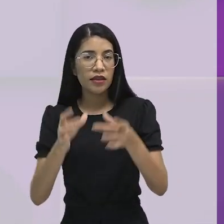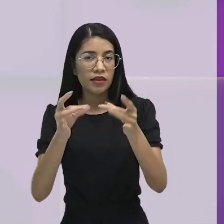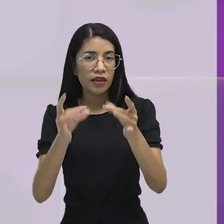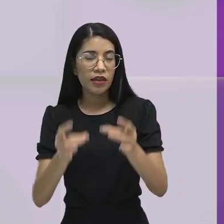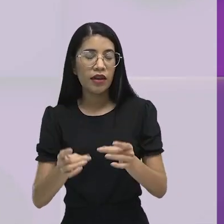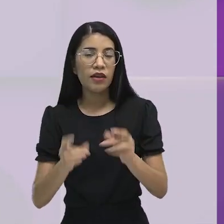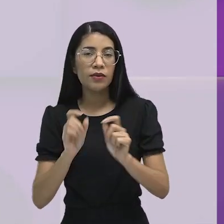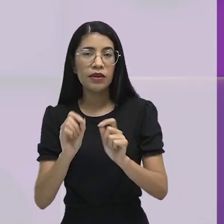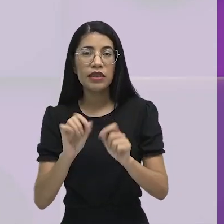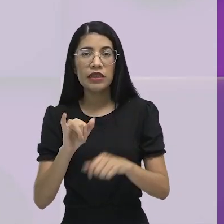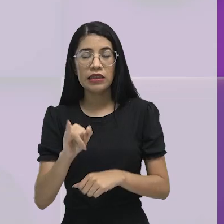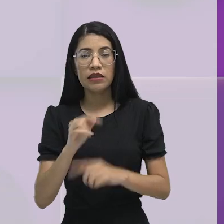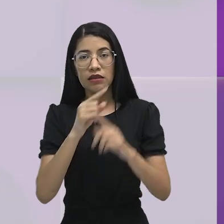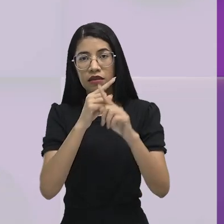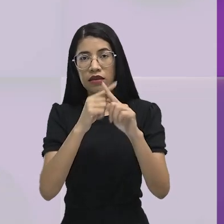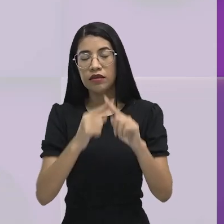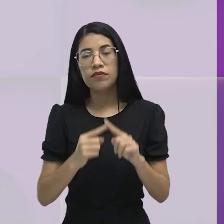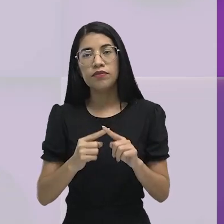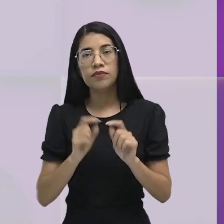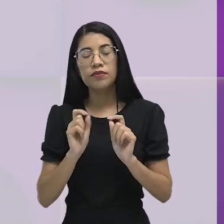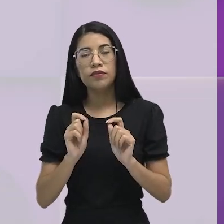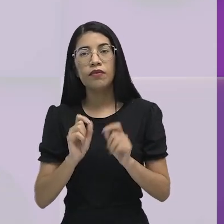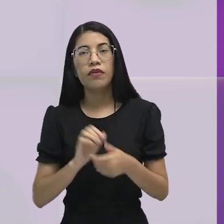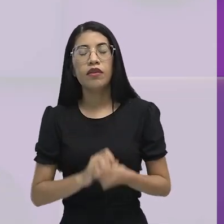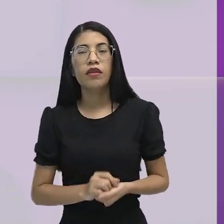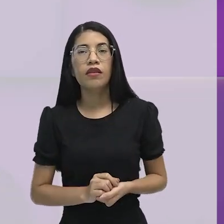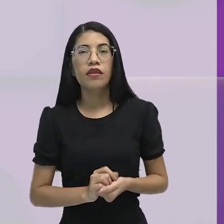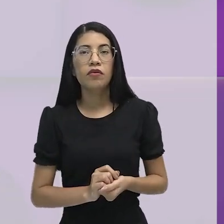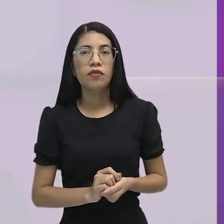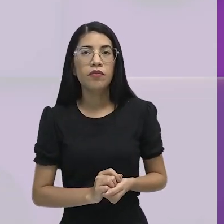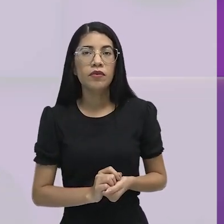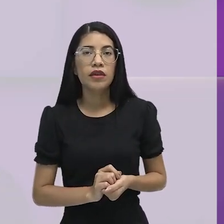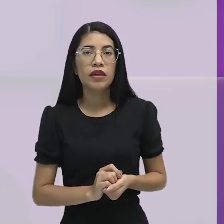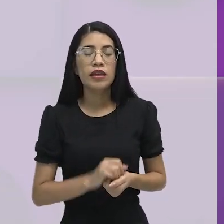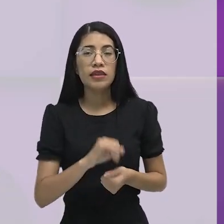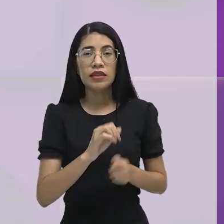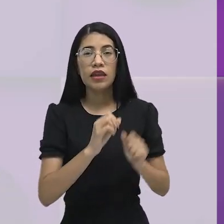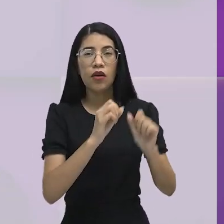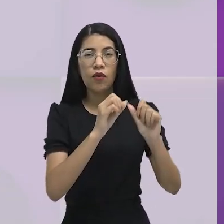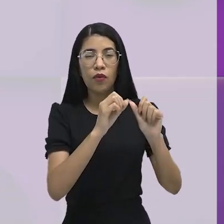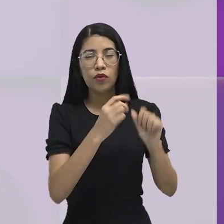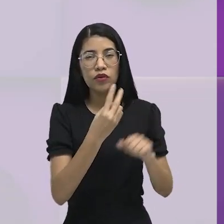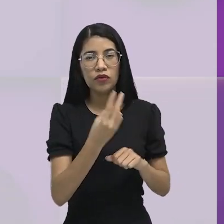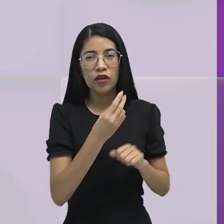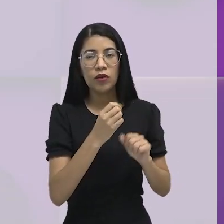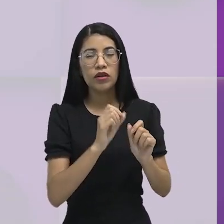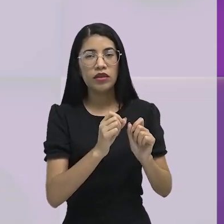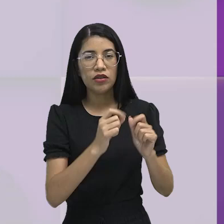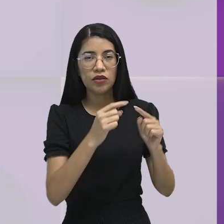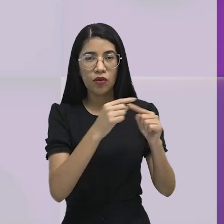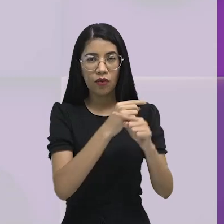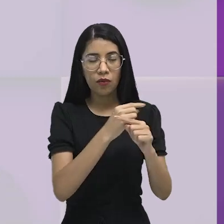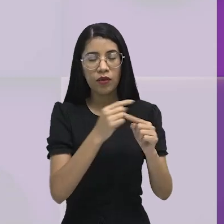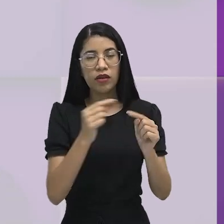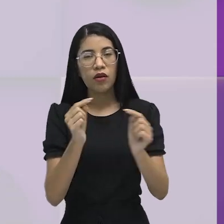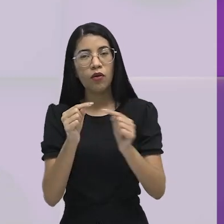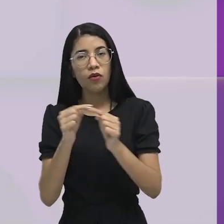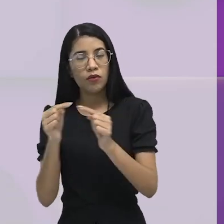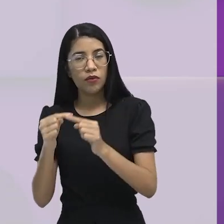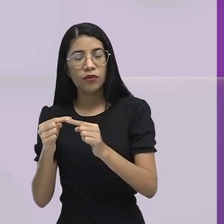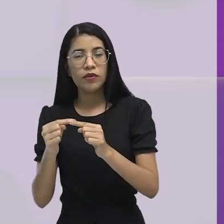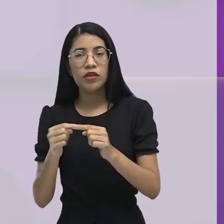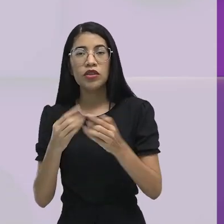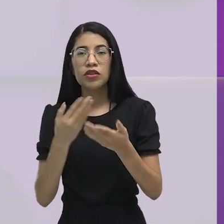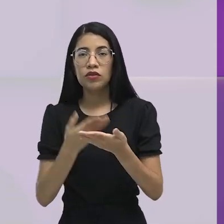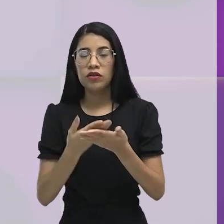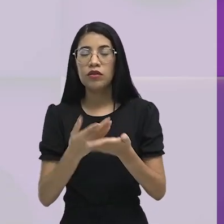essa regra de 3... as grandezas elas são direta ou inversamente proporcionais. Nós já tivemos